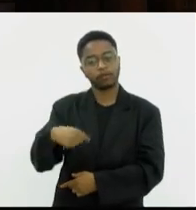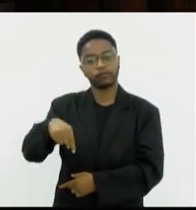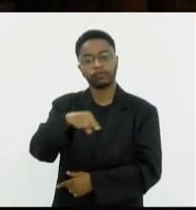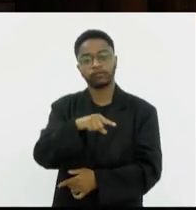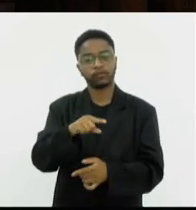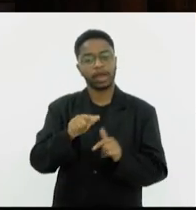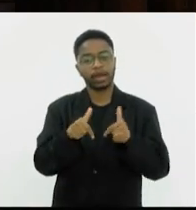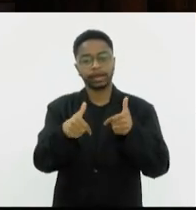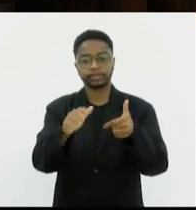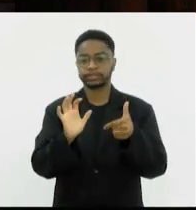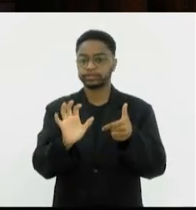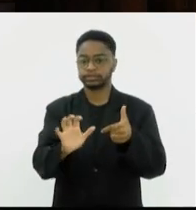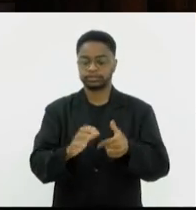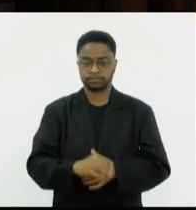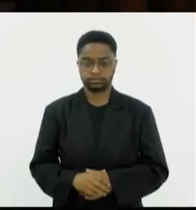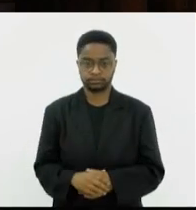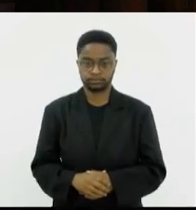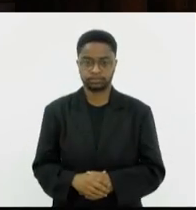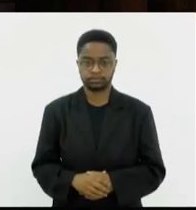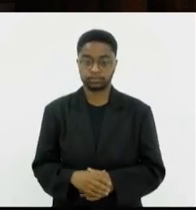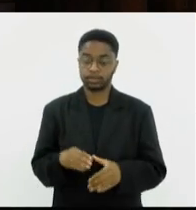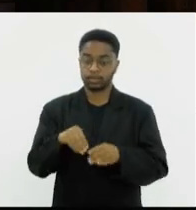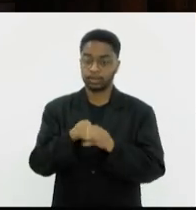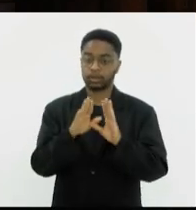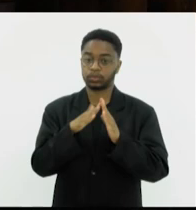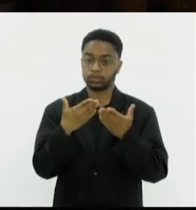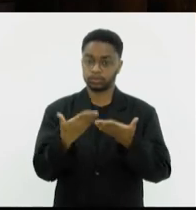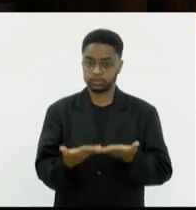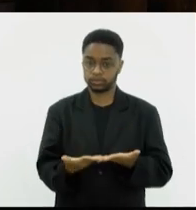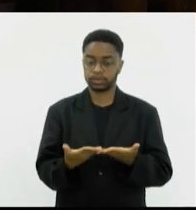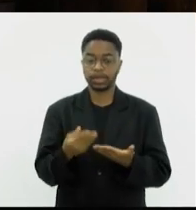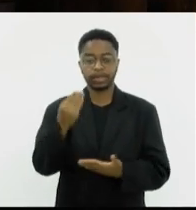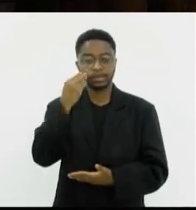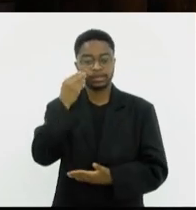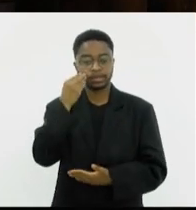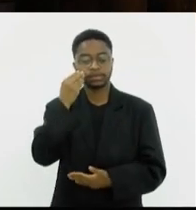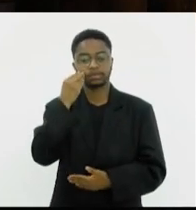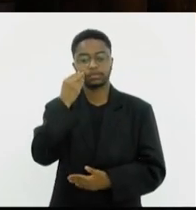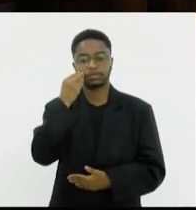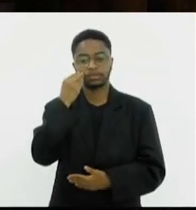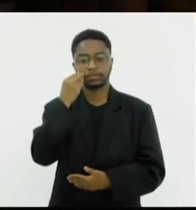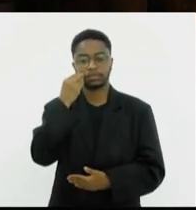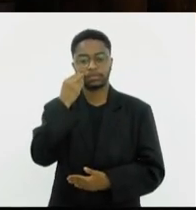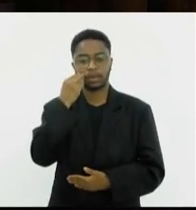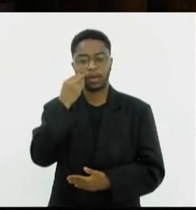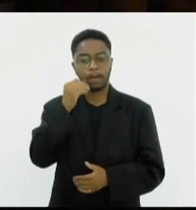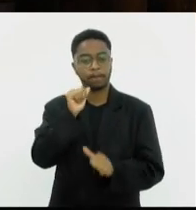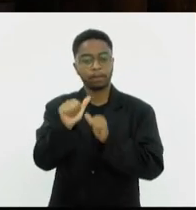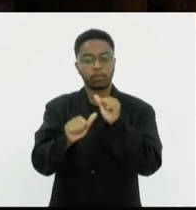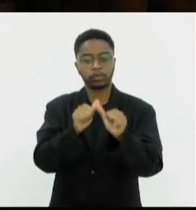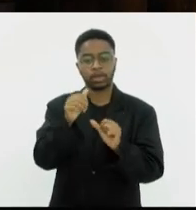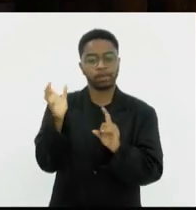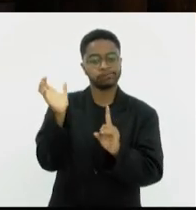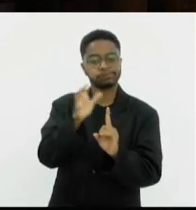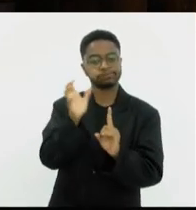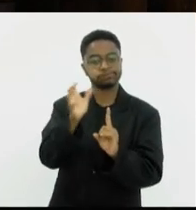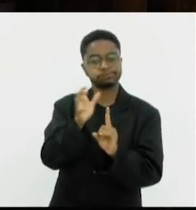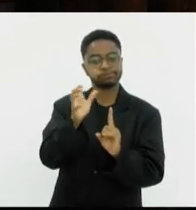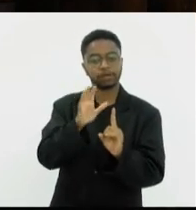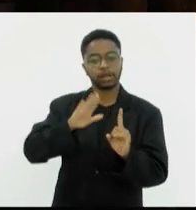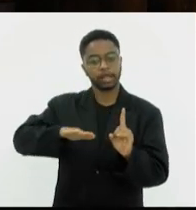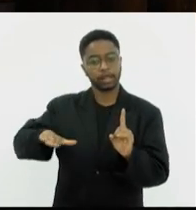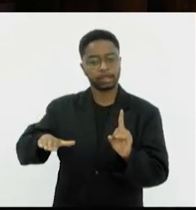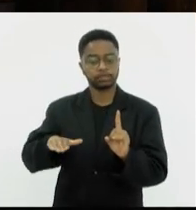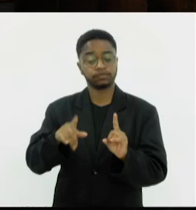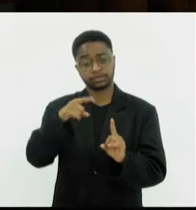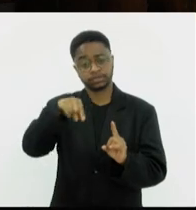fazer esse tipo de canalice dentro das escolas, tentando subverter a mentalidade das crianças. É o que vocês sabem fazer de